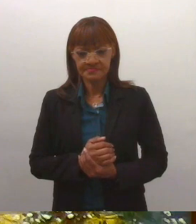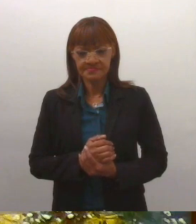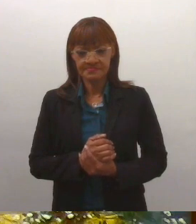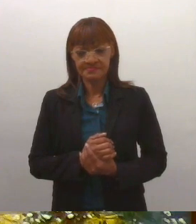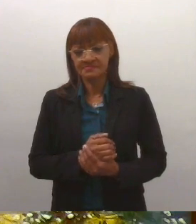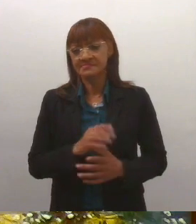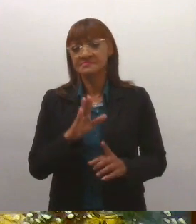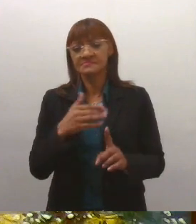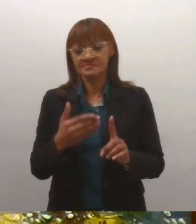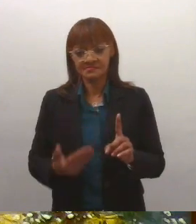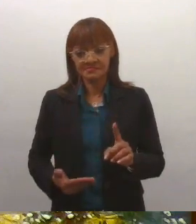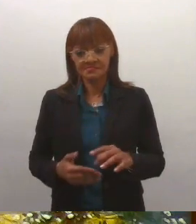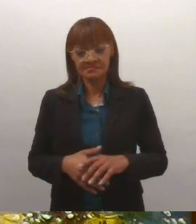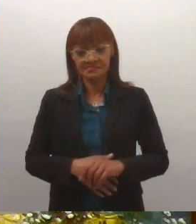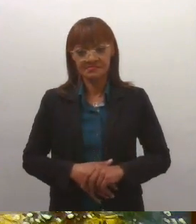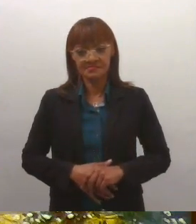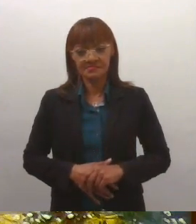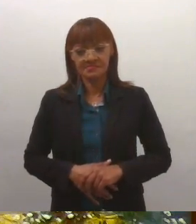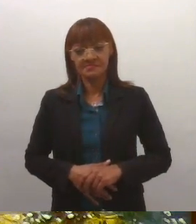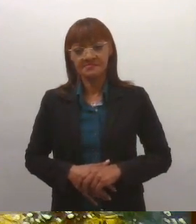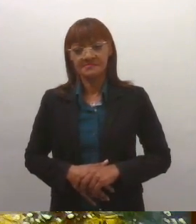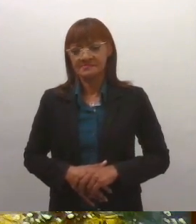Senhoras, senhores, demais autoridades.